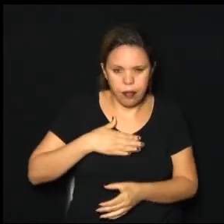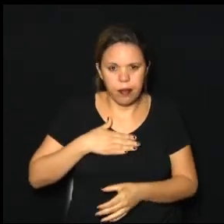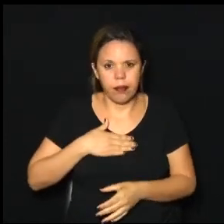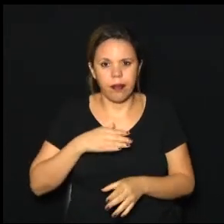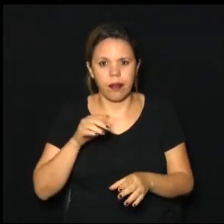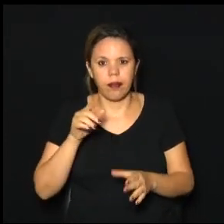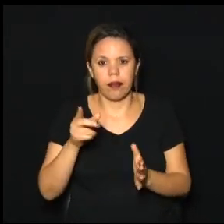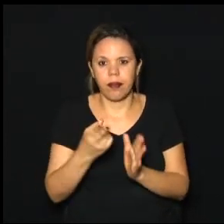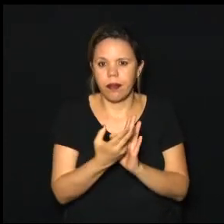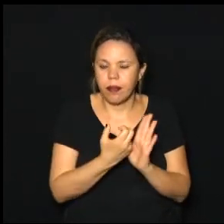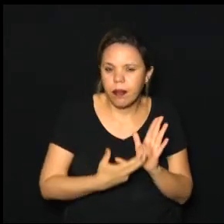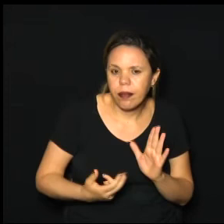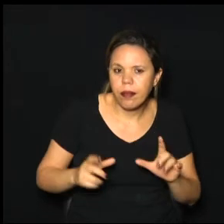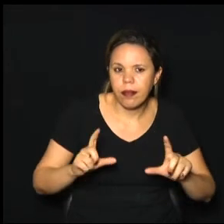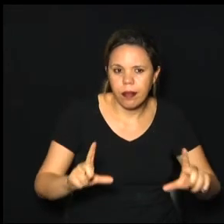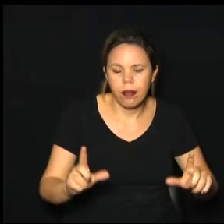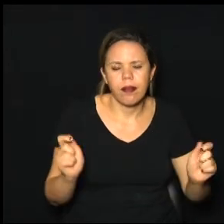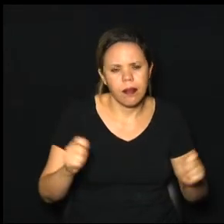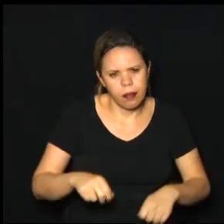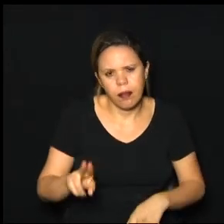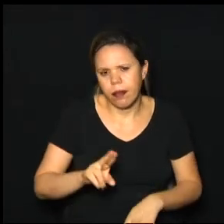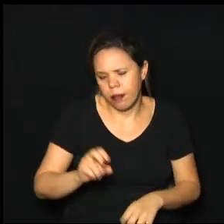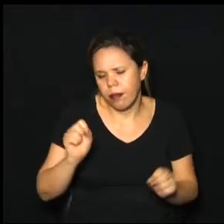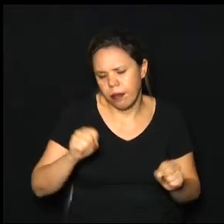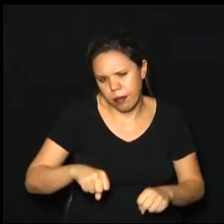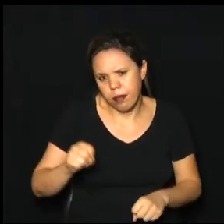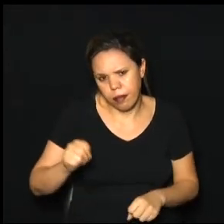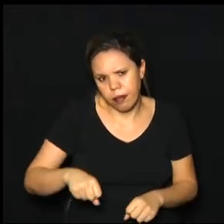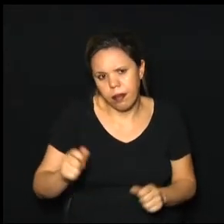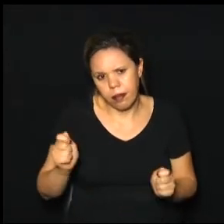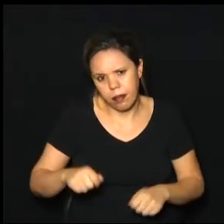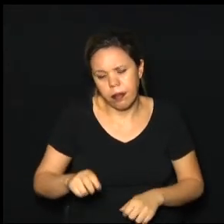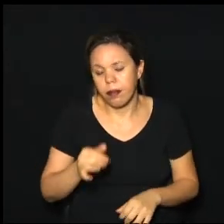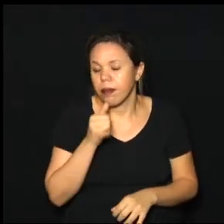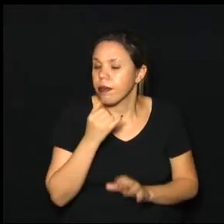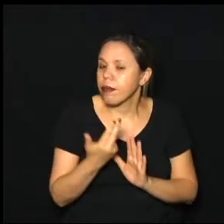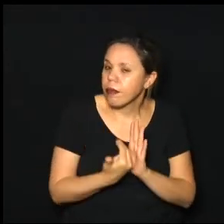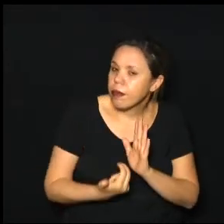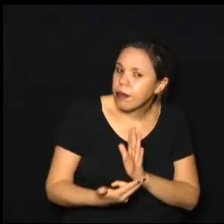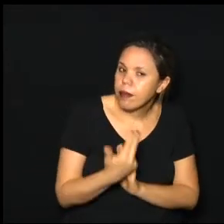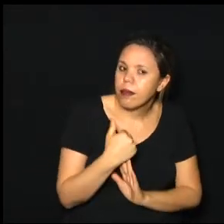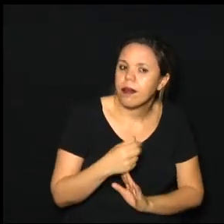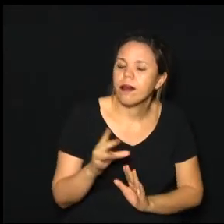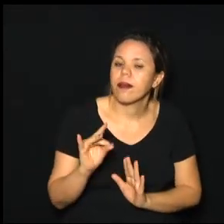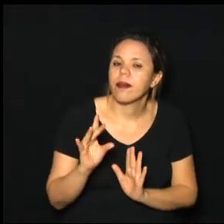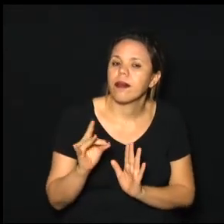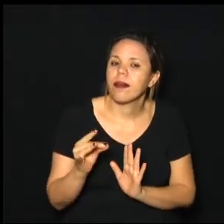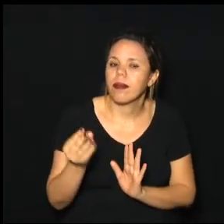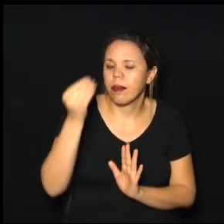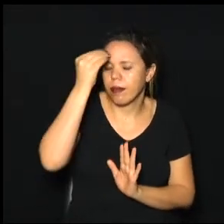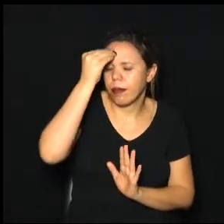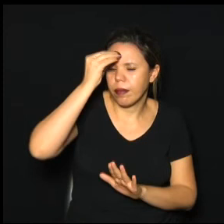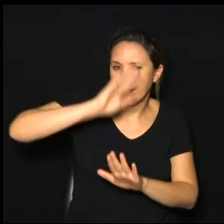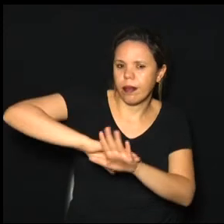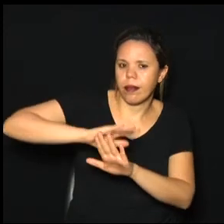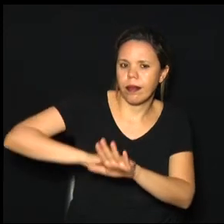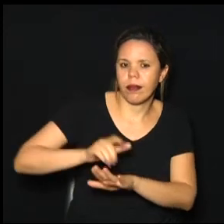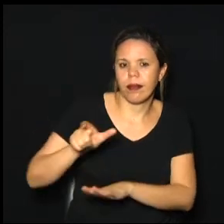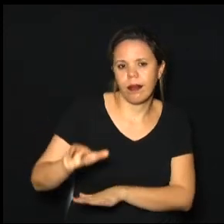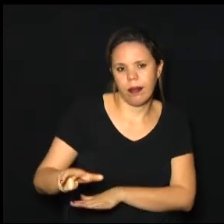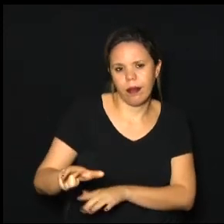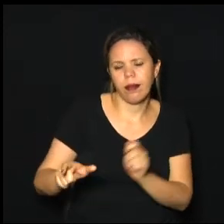santinho um desenho da urna, tal? Pode, não tem problema nenhum. Significa que eu não posso fazer aquela colinha que fica atrás do cartãozinho?